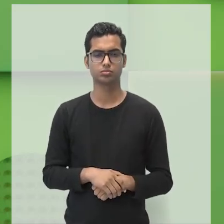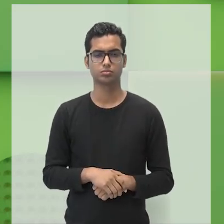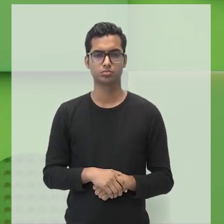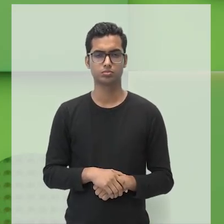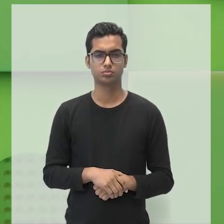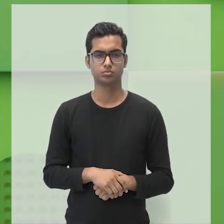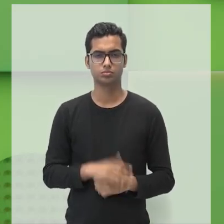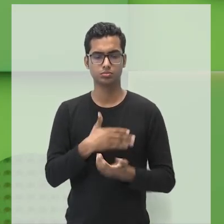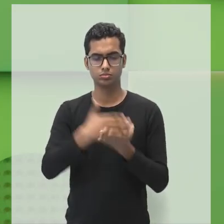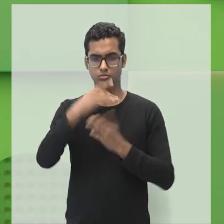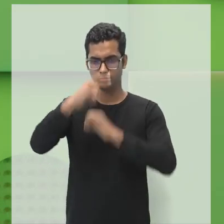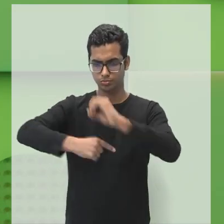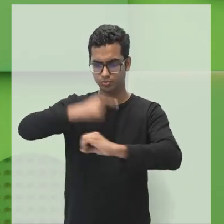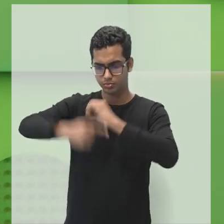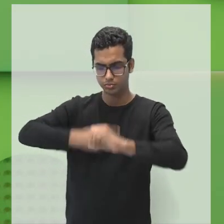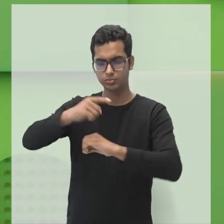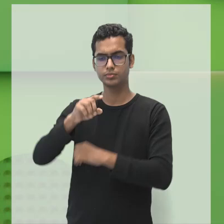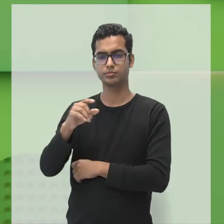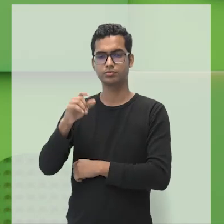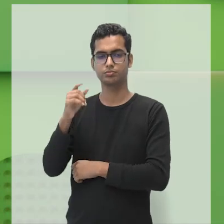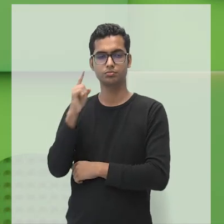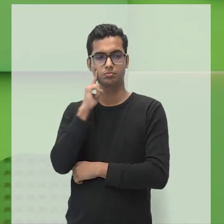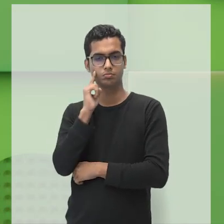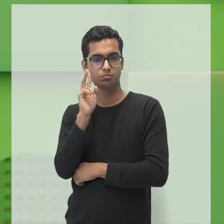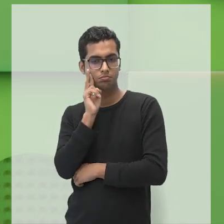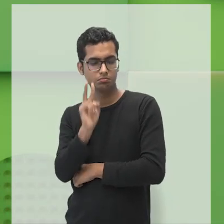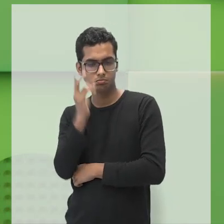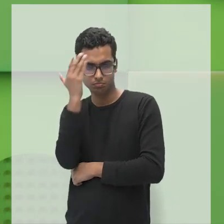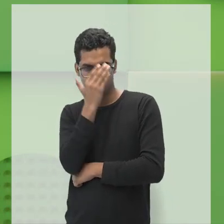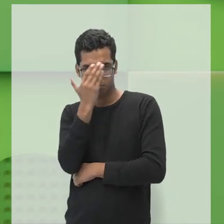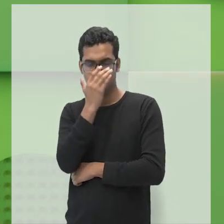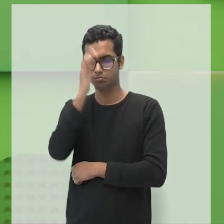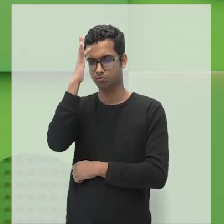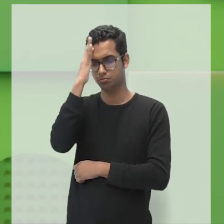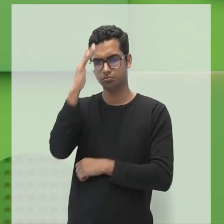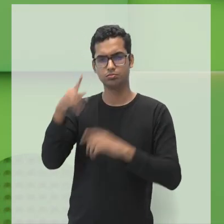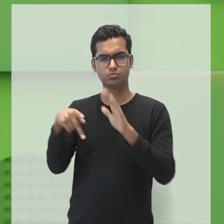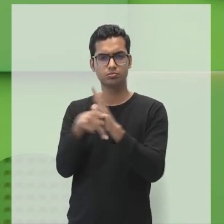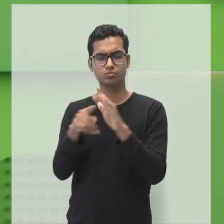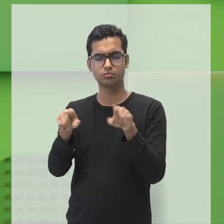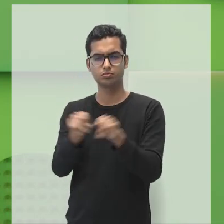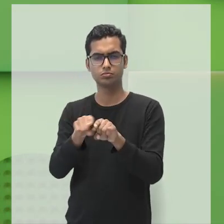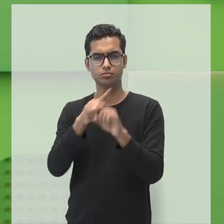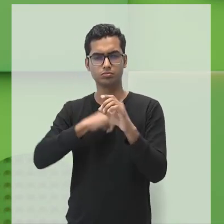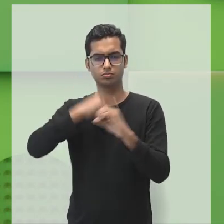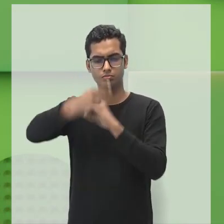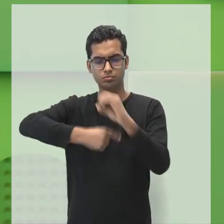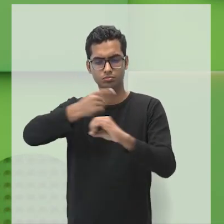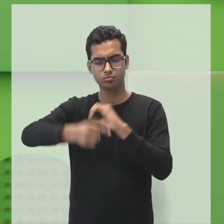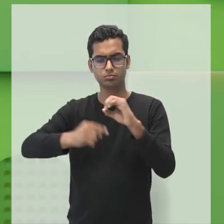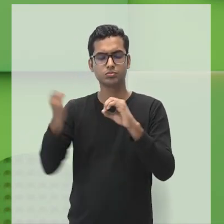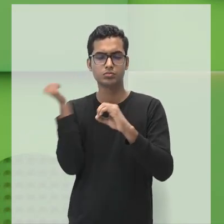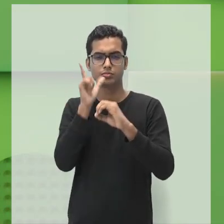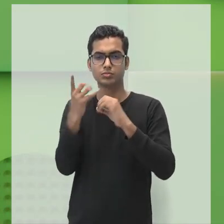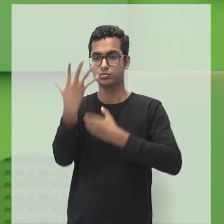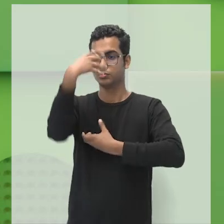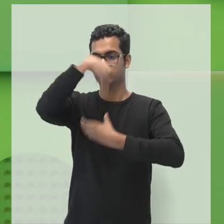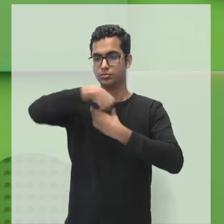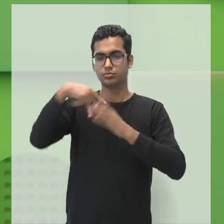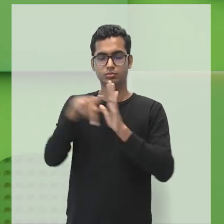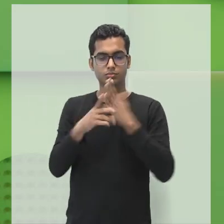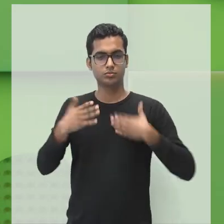iniciando no átomo, certo? E depois pela molécula, são as duas